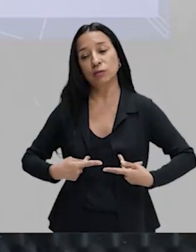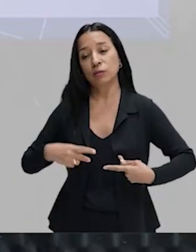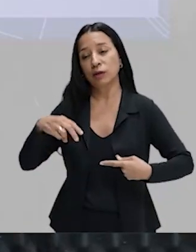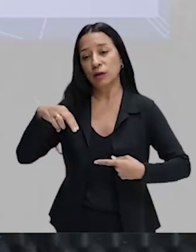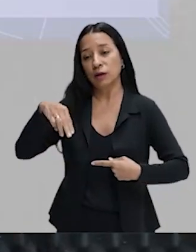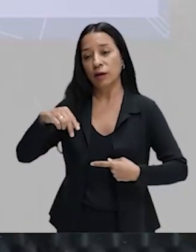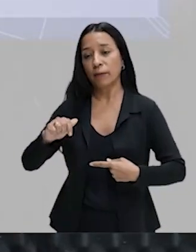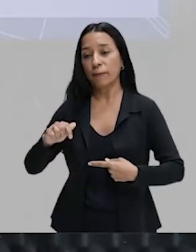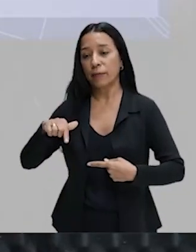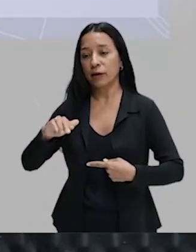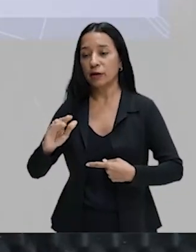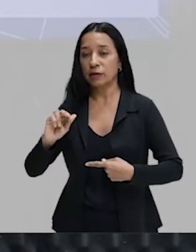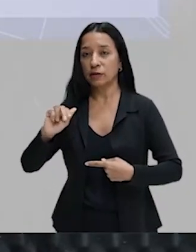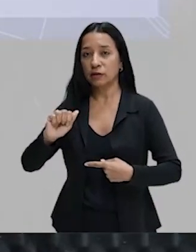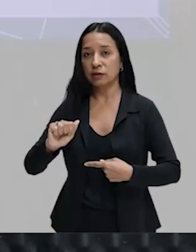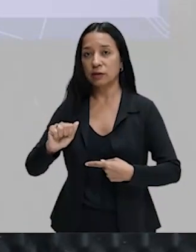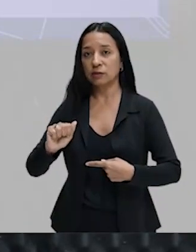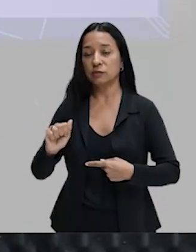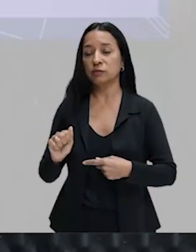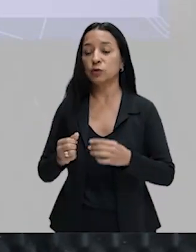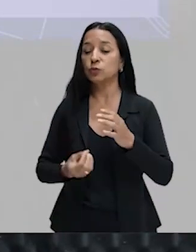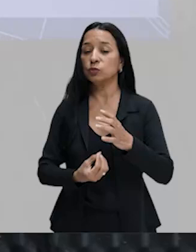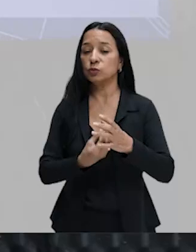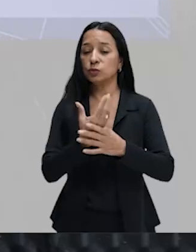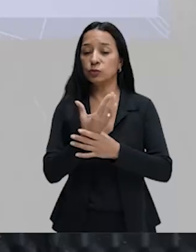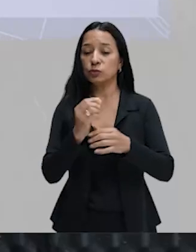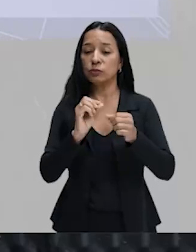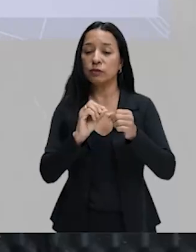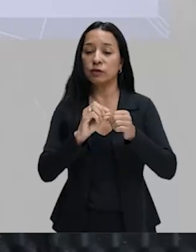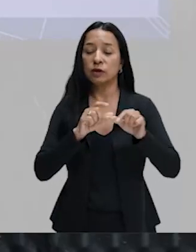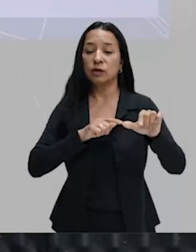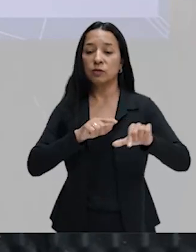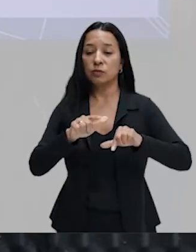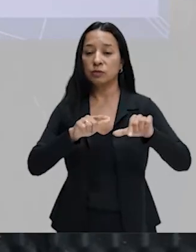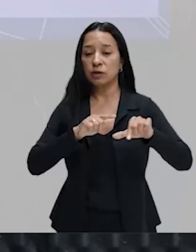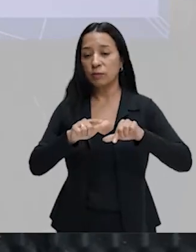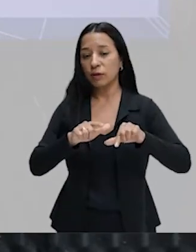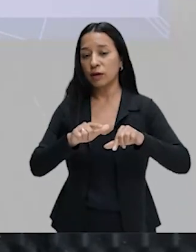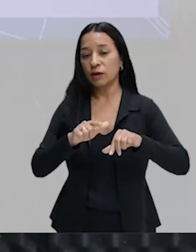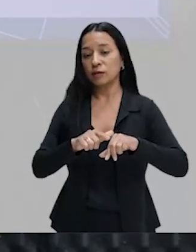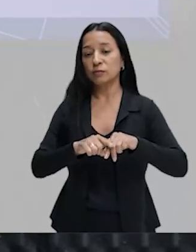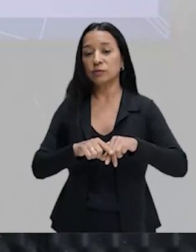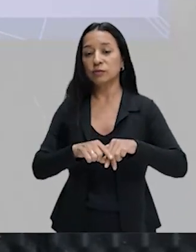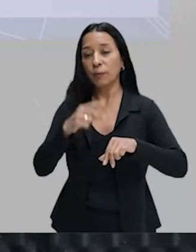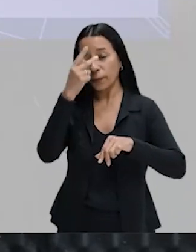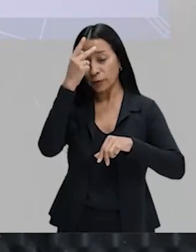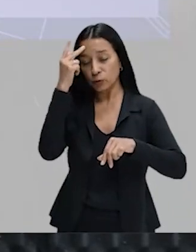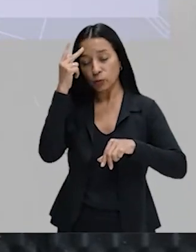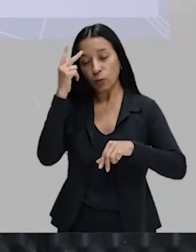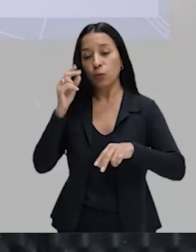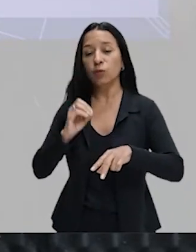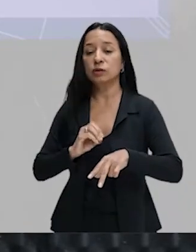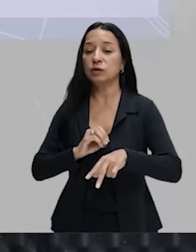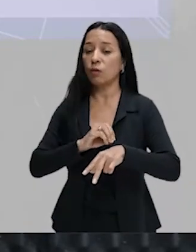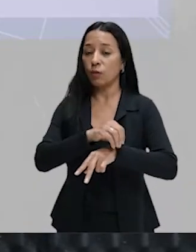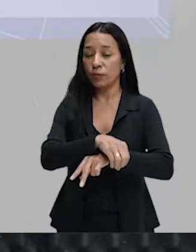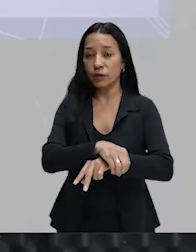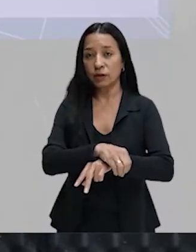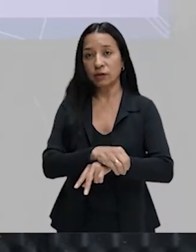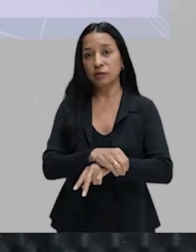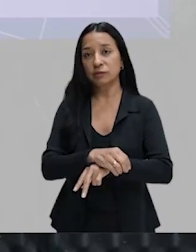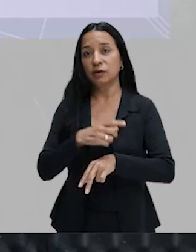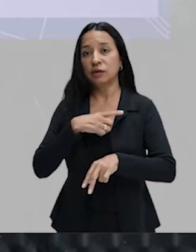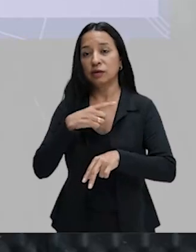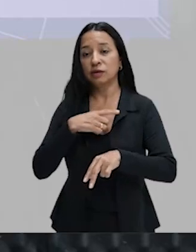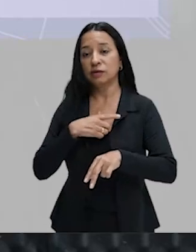máquina surge para fazer o trabalho de 10 operários. Isso vai gerar o quê? Desemprego. O desemprego vai